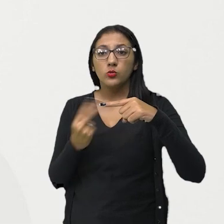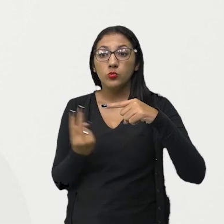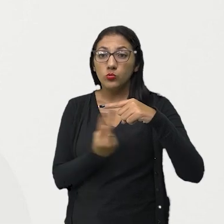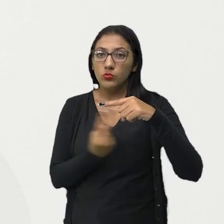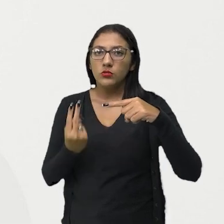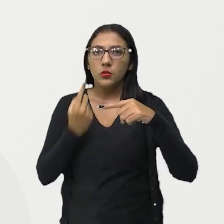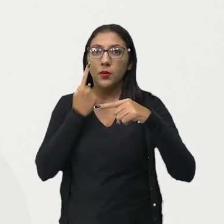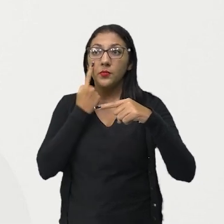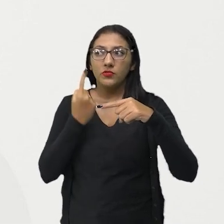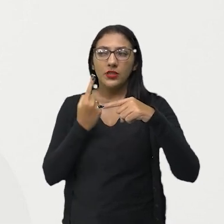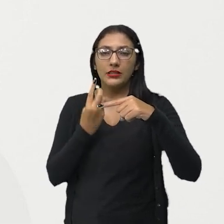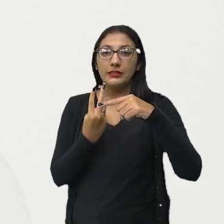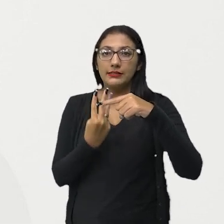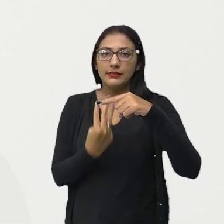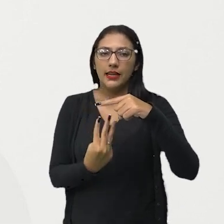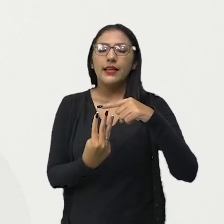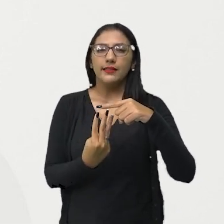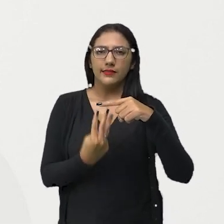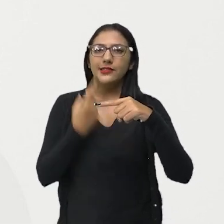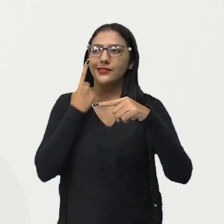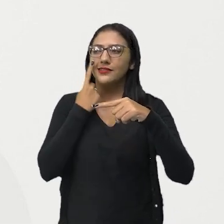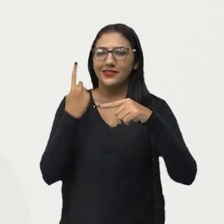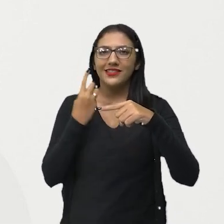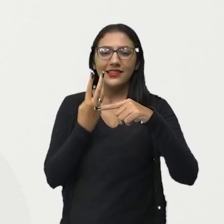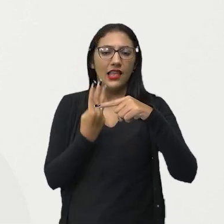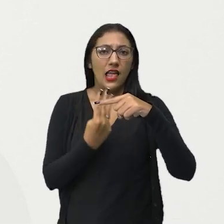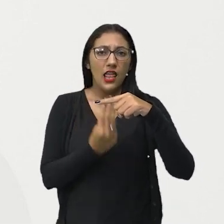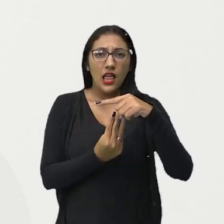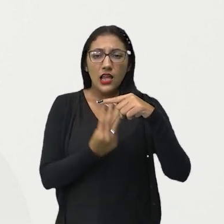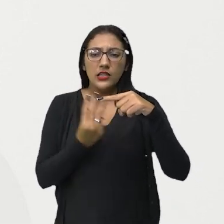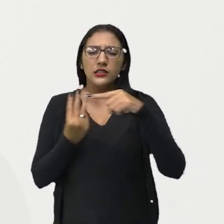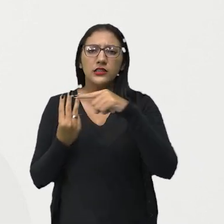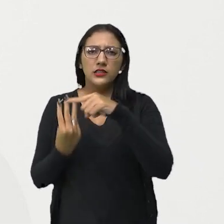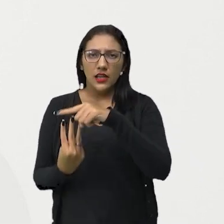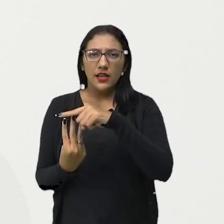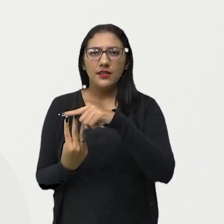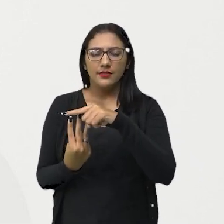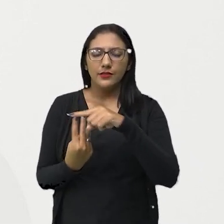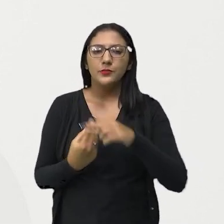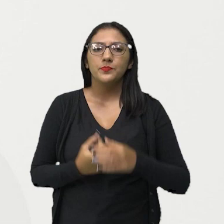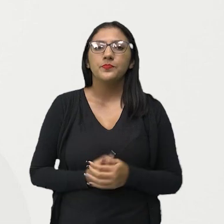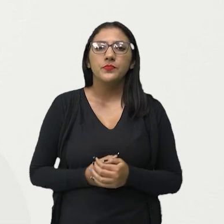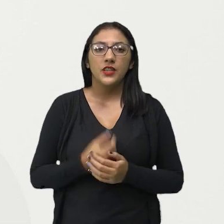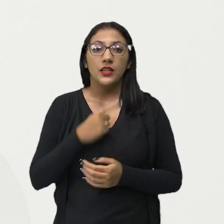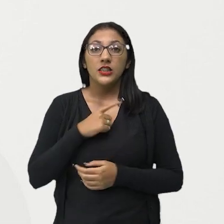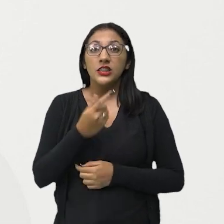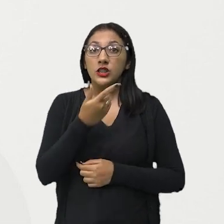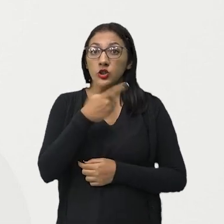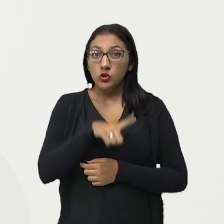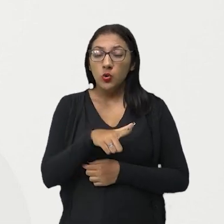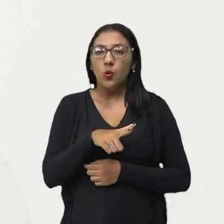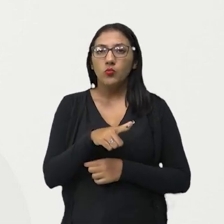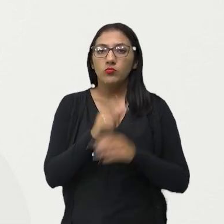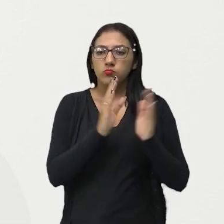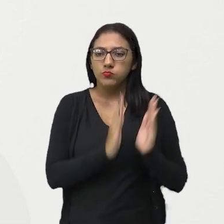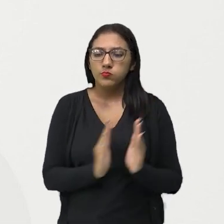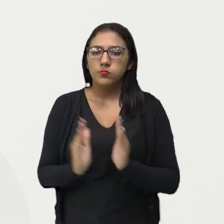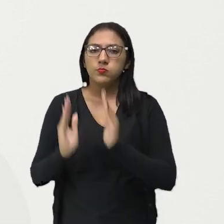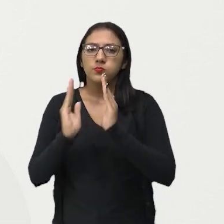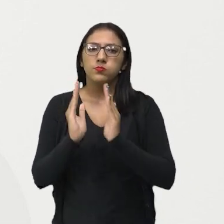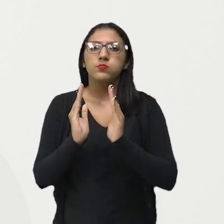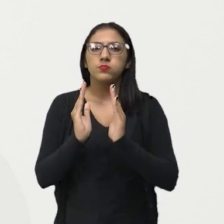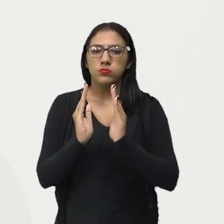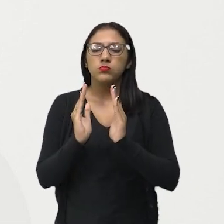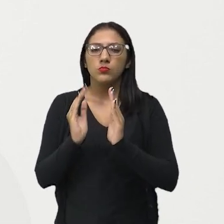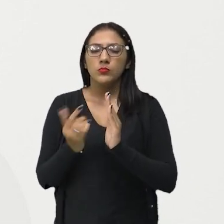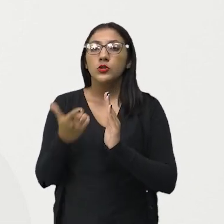nossos denominadores. No caso aqui é 3, tá? Então esse 3 irá se repetir, tá bom? E a